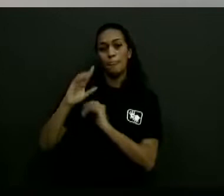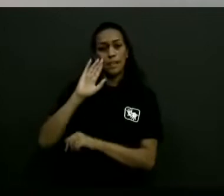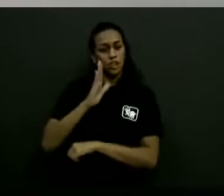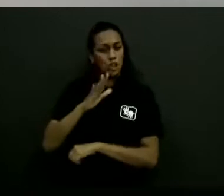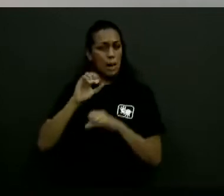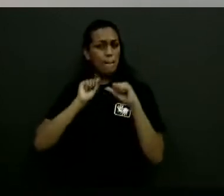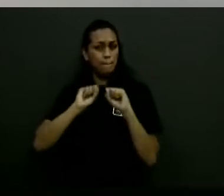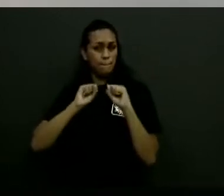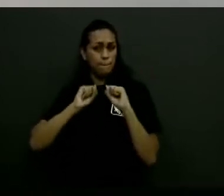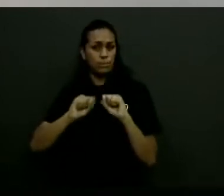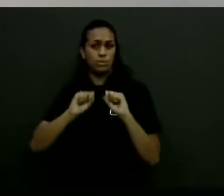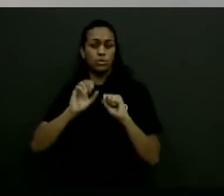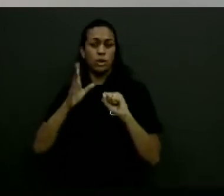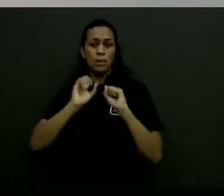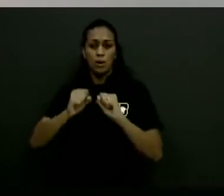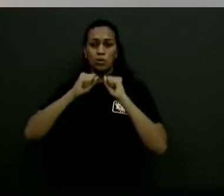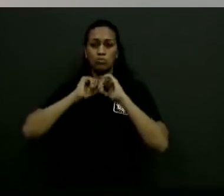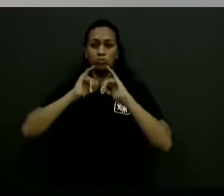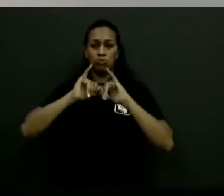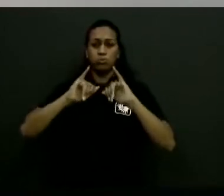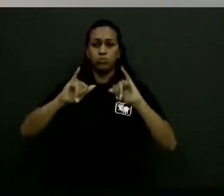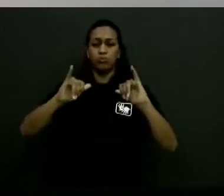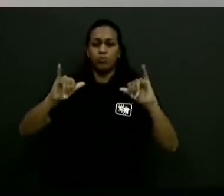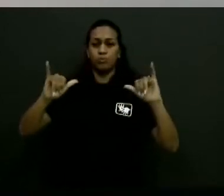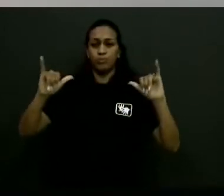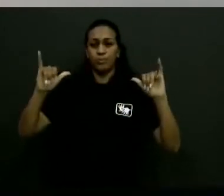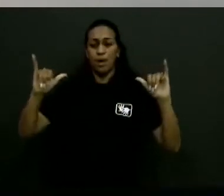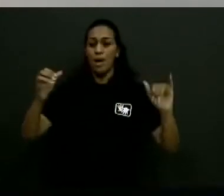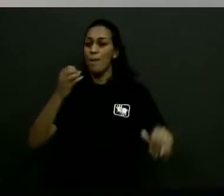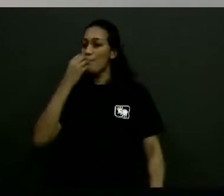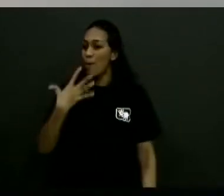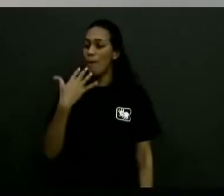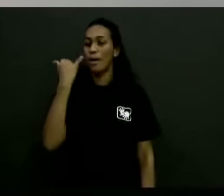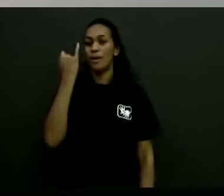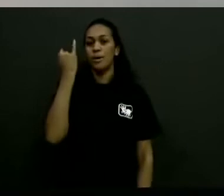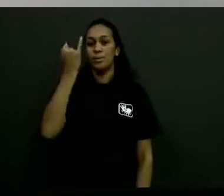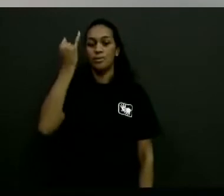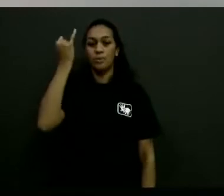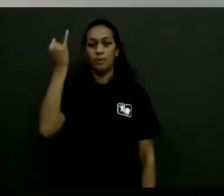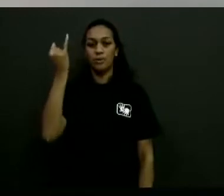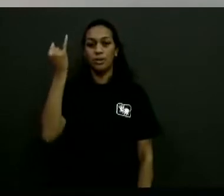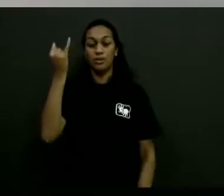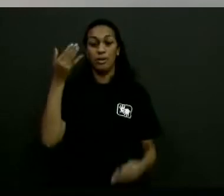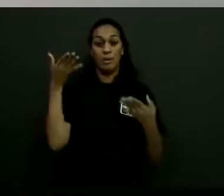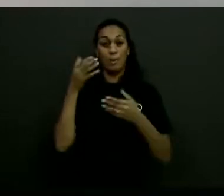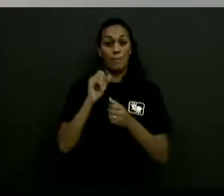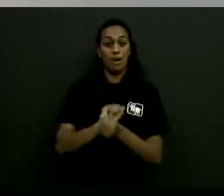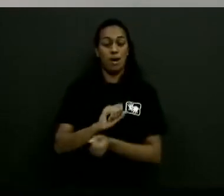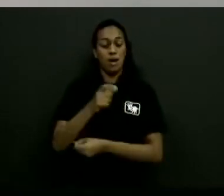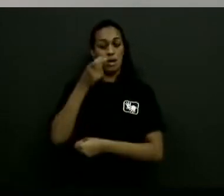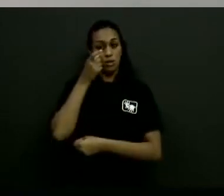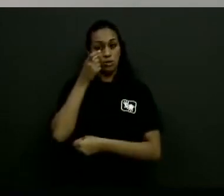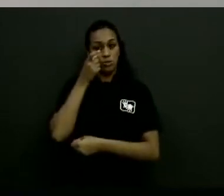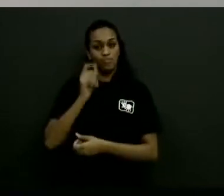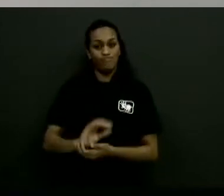podem encaminhar para todos os distritos aí. Eu acho que vale muito a pena parar um pouquinho e assistir ali.